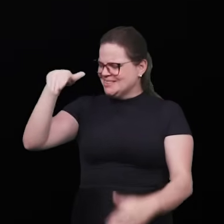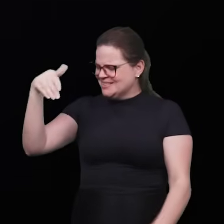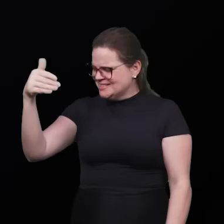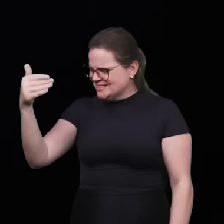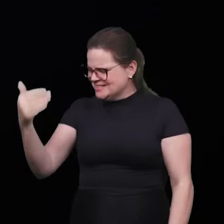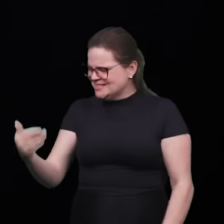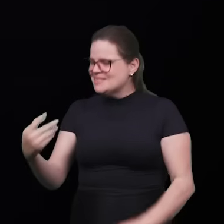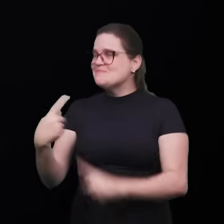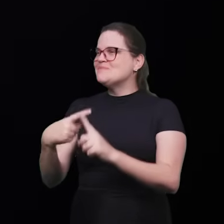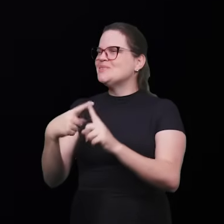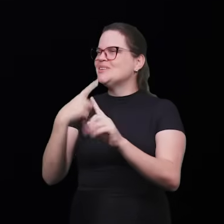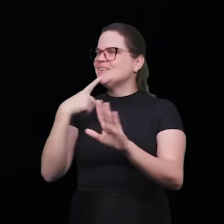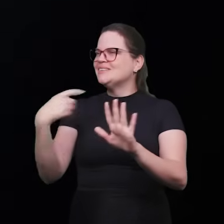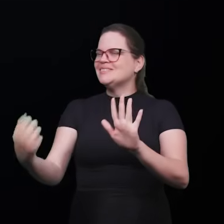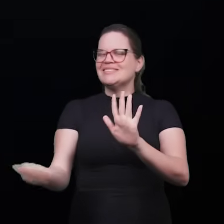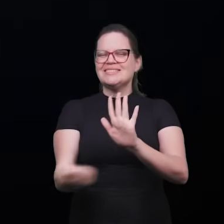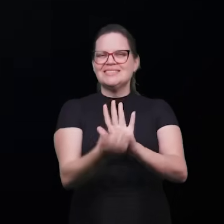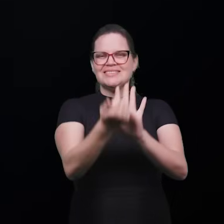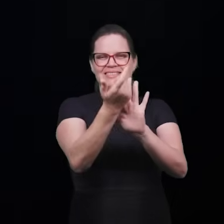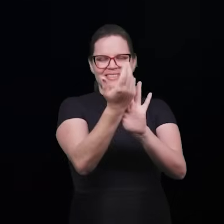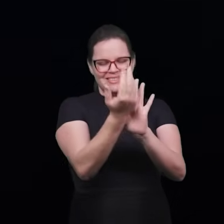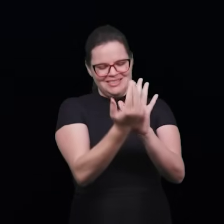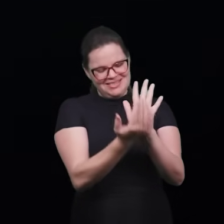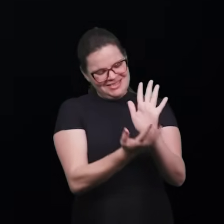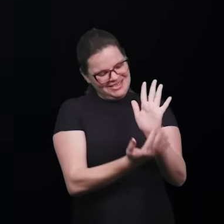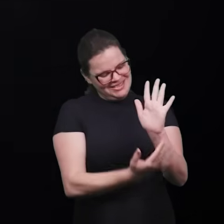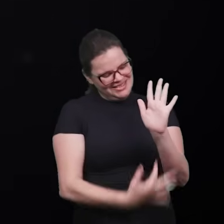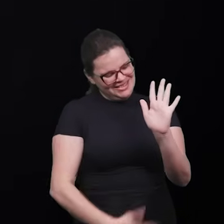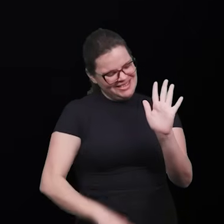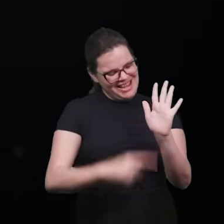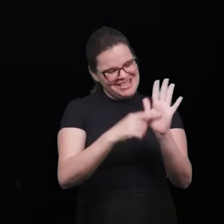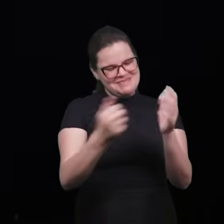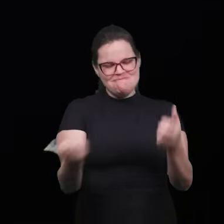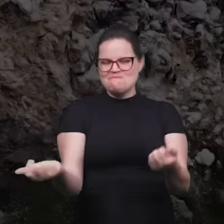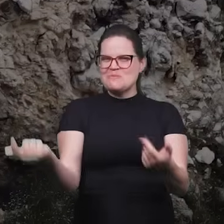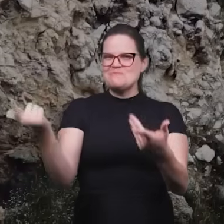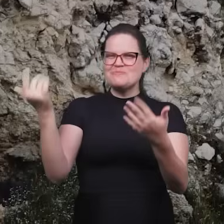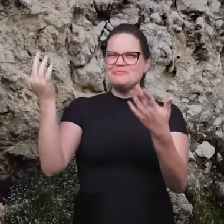recebemos de seu sangue.